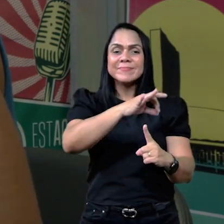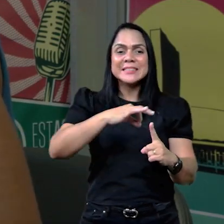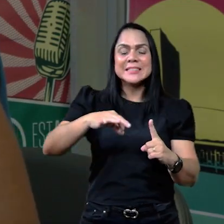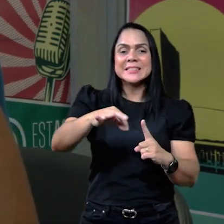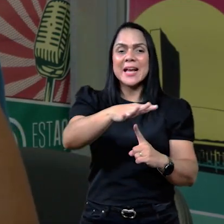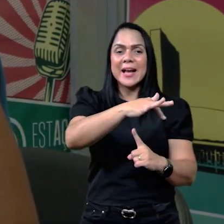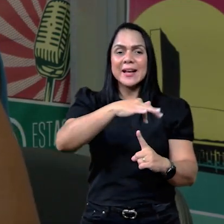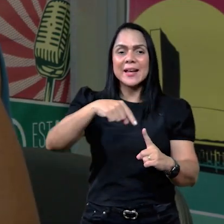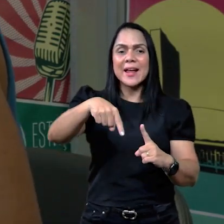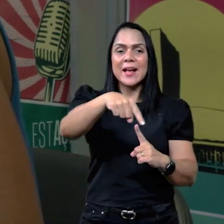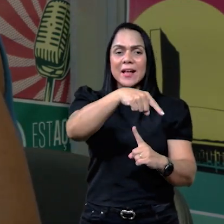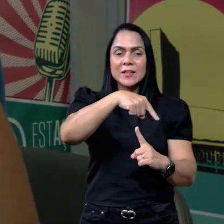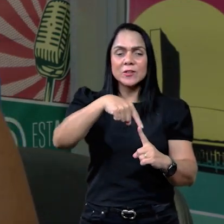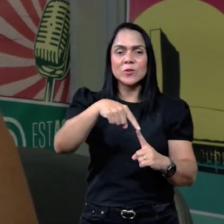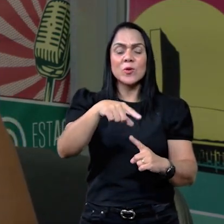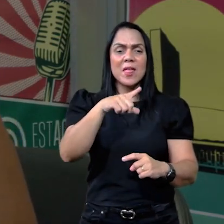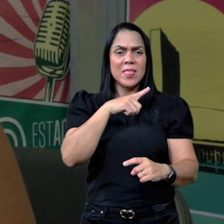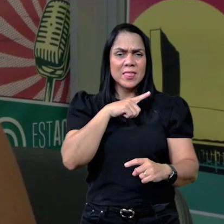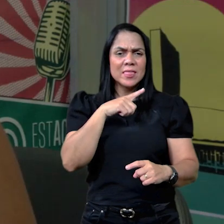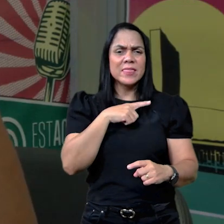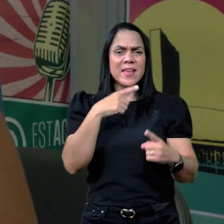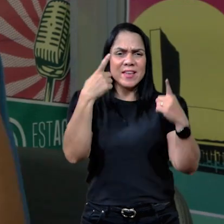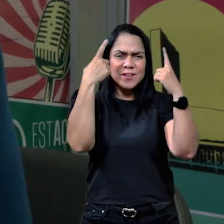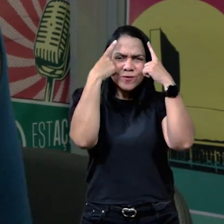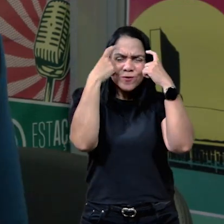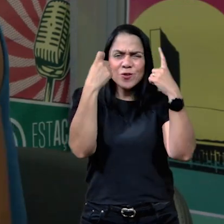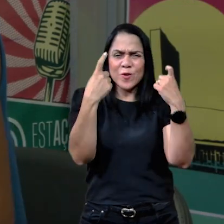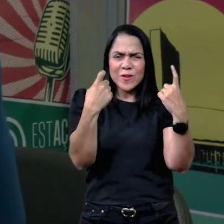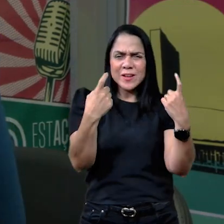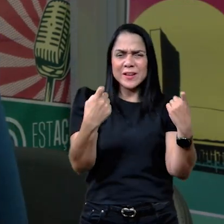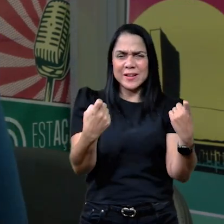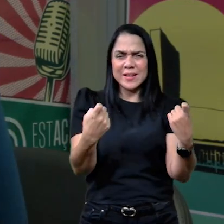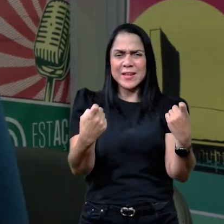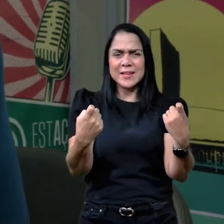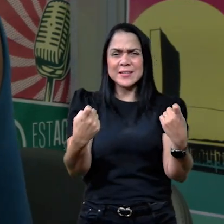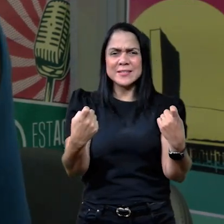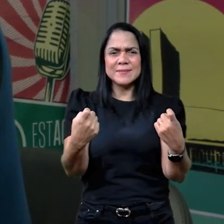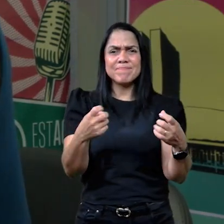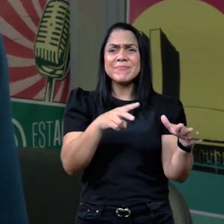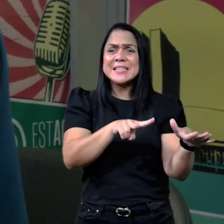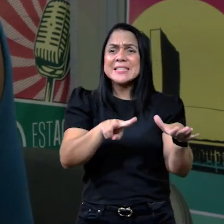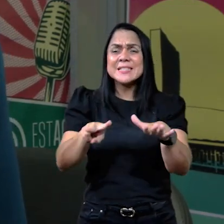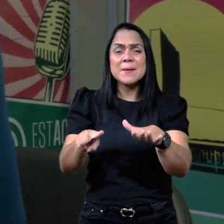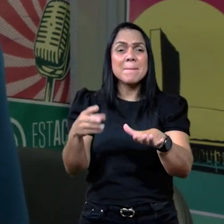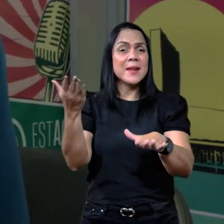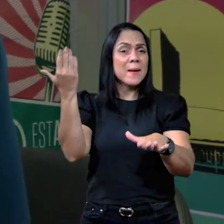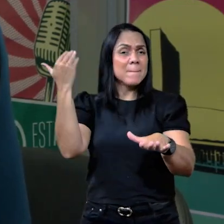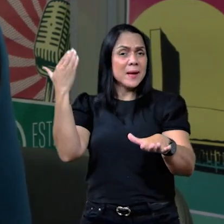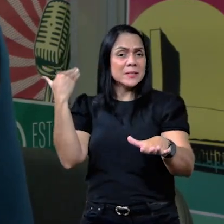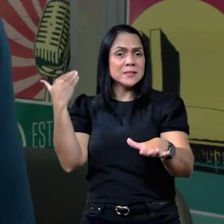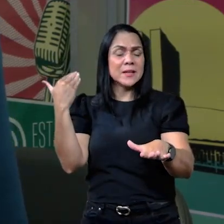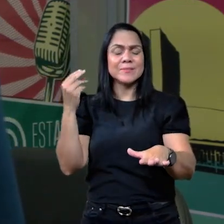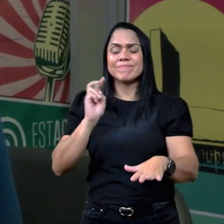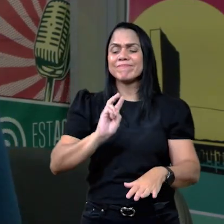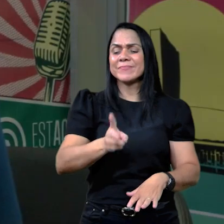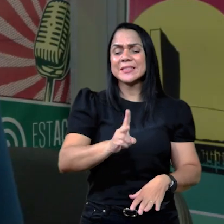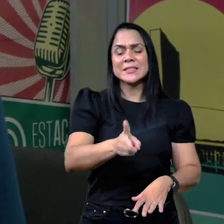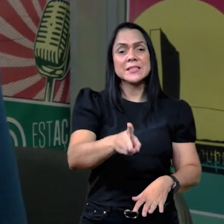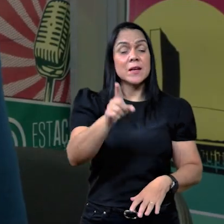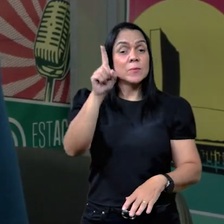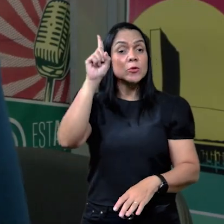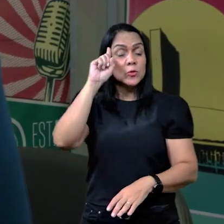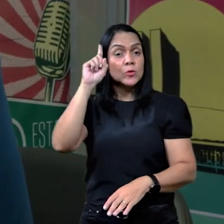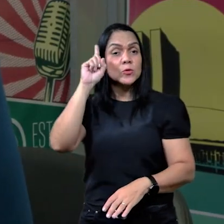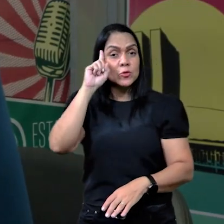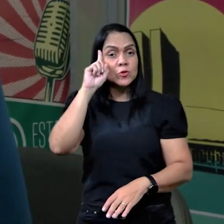minha fala, há uma violência muito grande. A gente sabe que, recentemente, semana passada, todos os dias